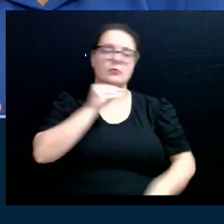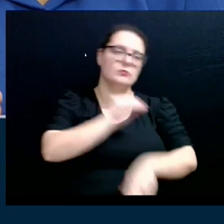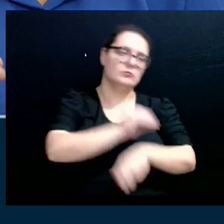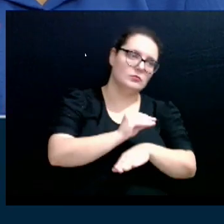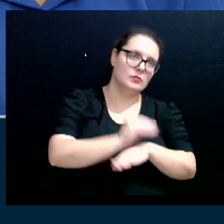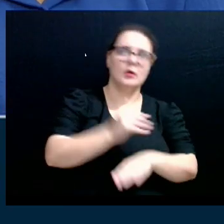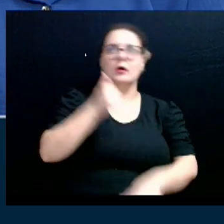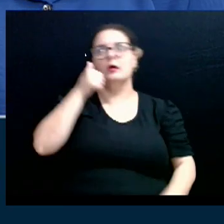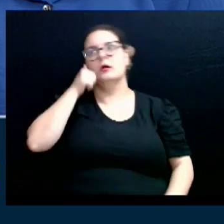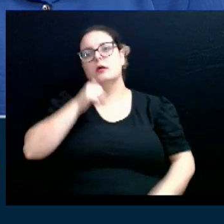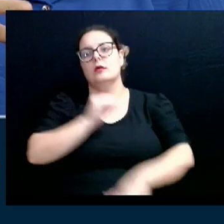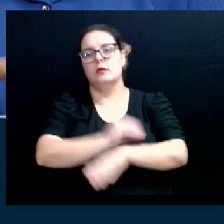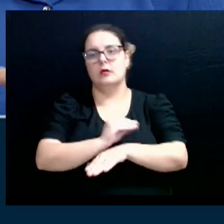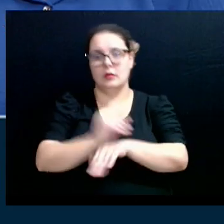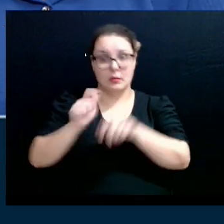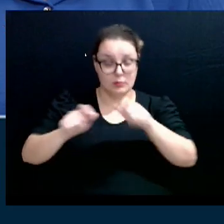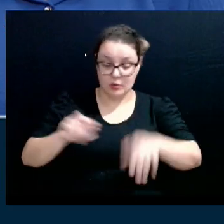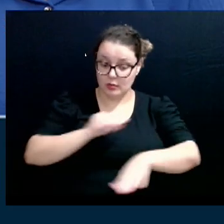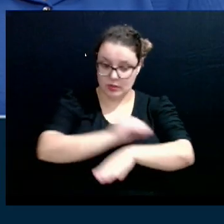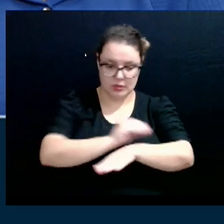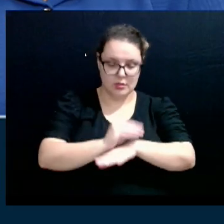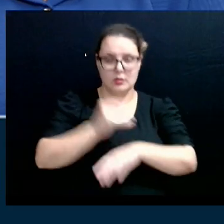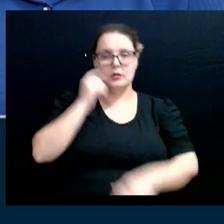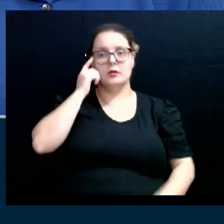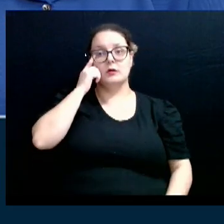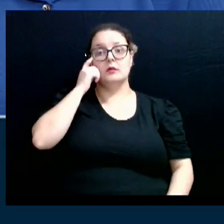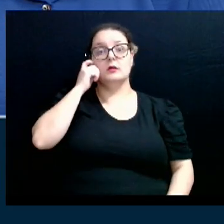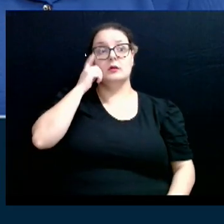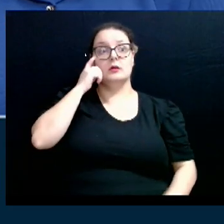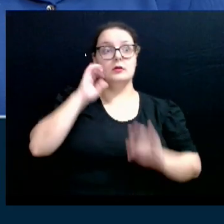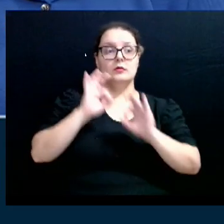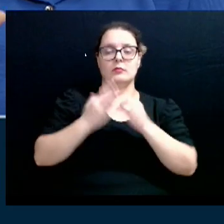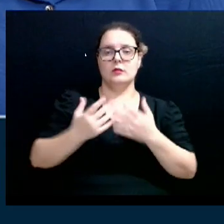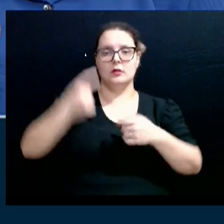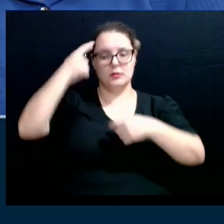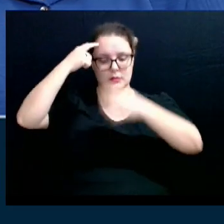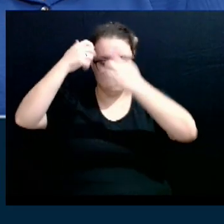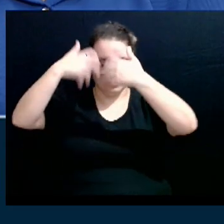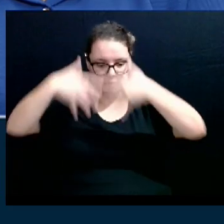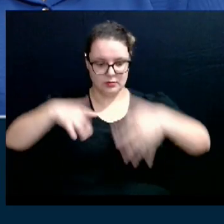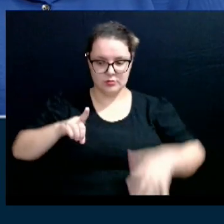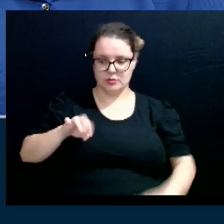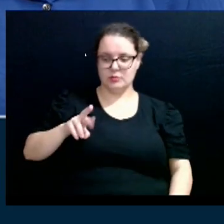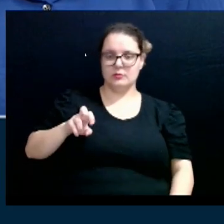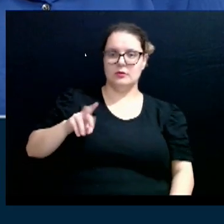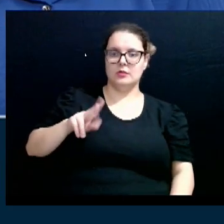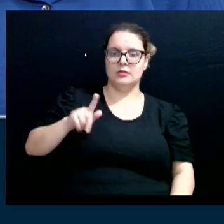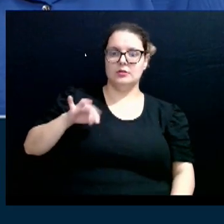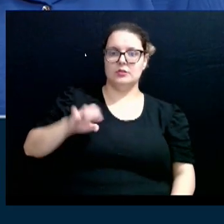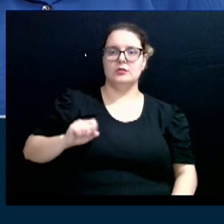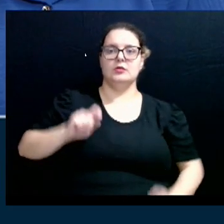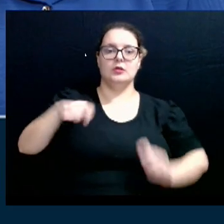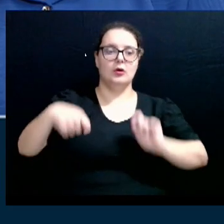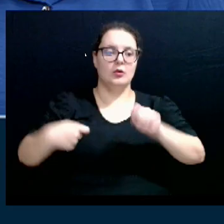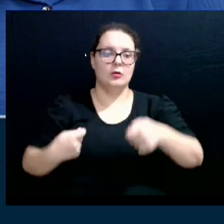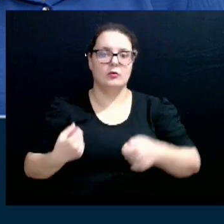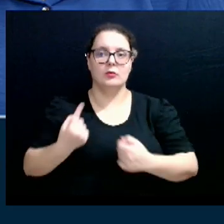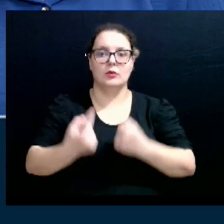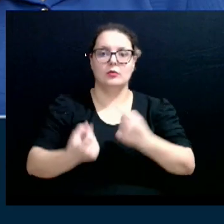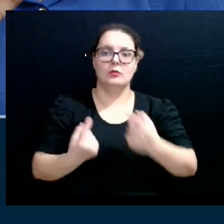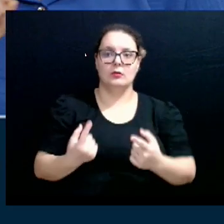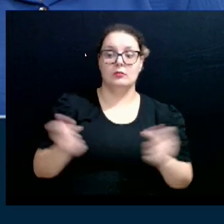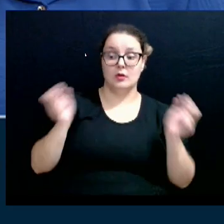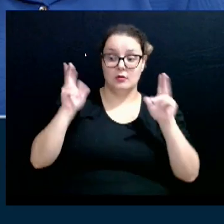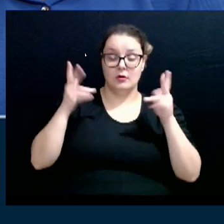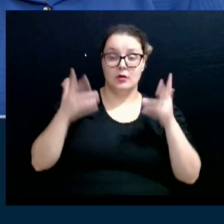quem cuida, né, de uma família neurodivergente, às vezes ela pode emitir algum sinal e a gente tem que ficar atento, porque